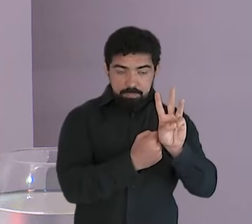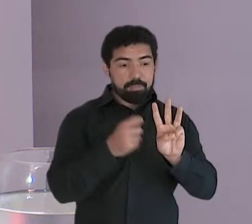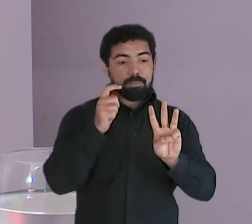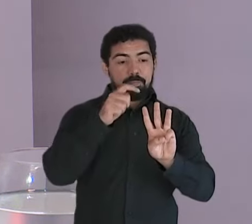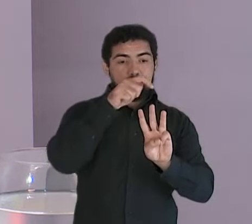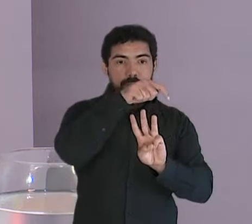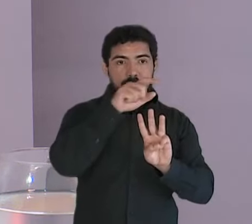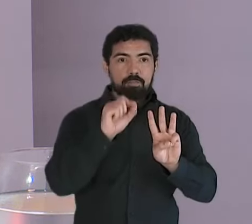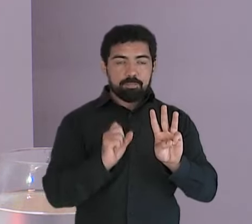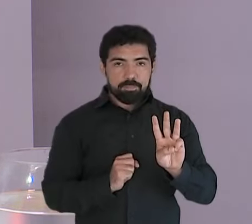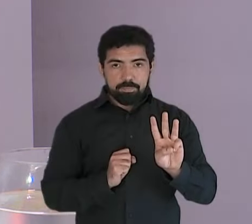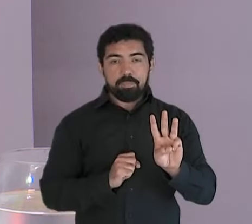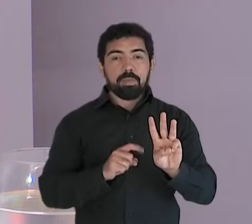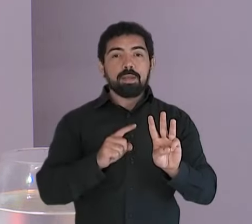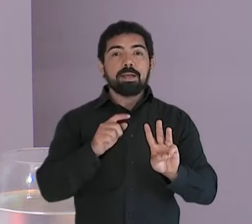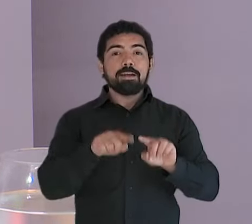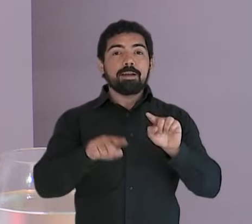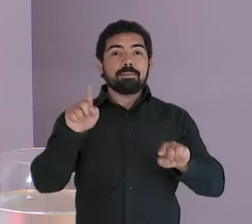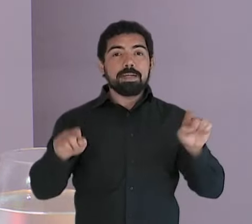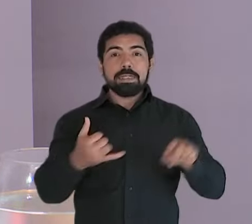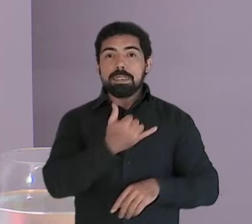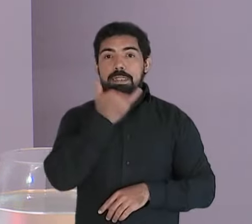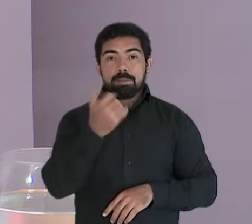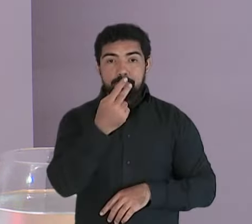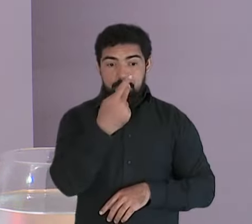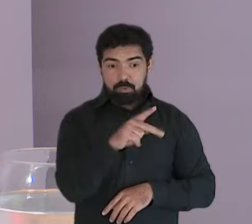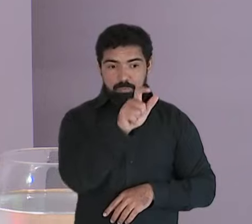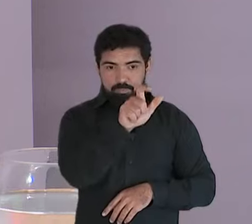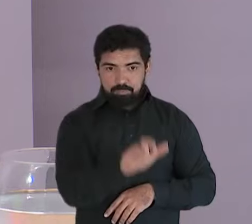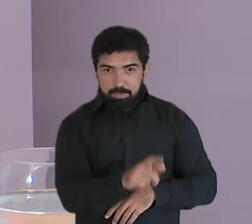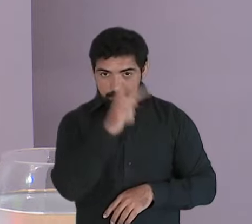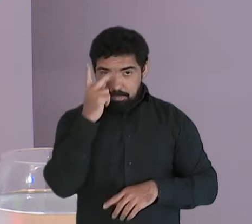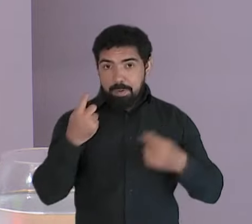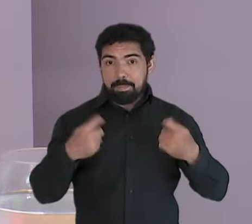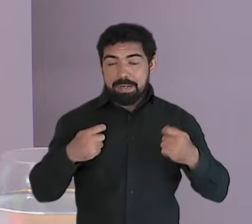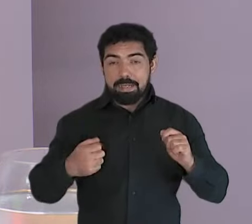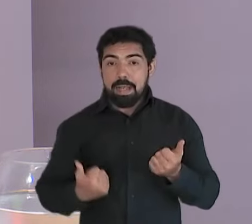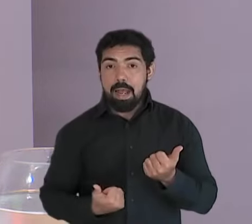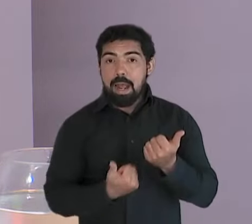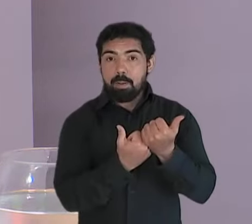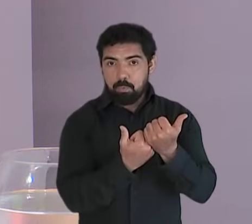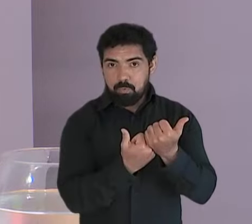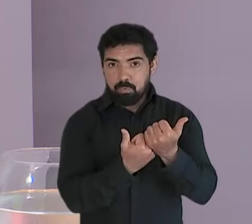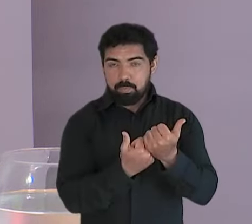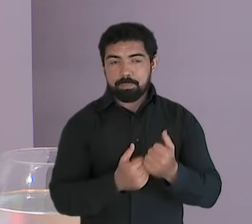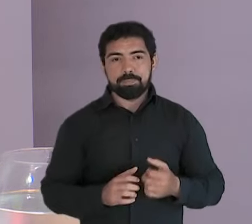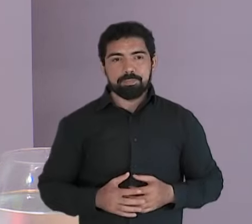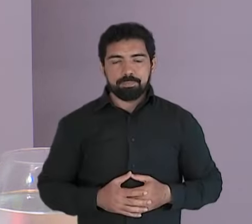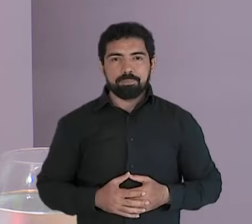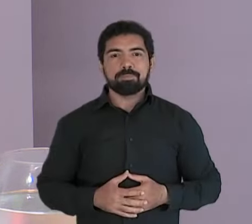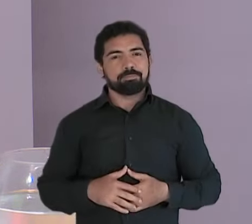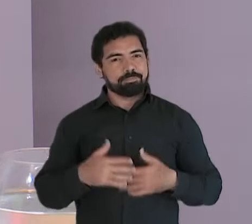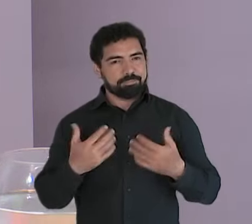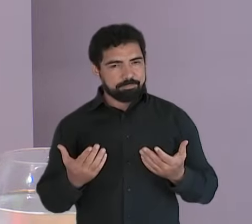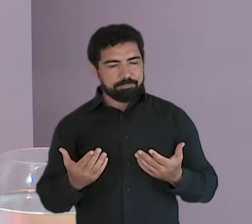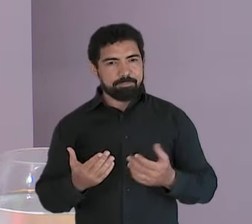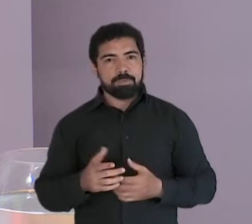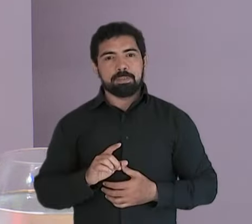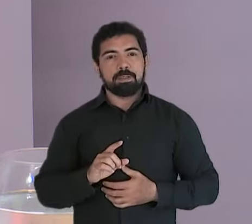3, variando de acordo com quantidade de suporte que a pessoa precisa. A gente vê que não existe como